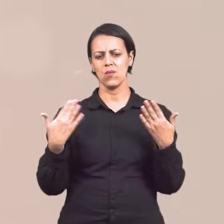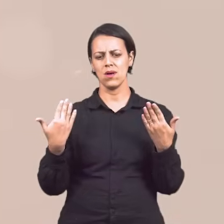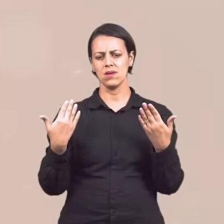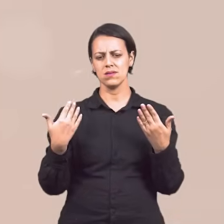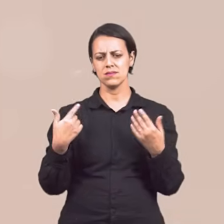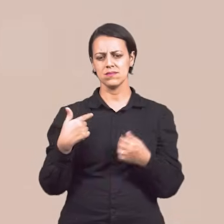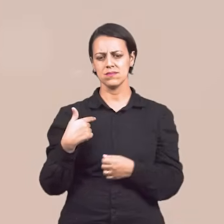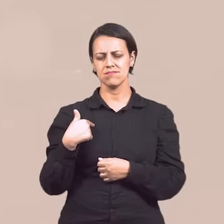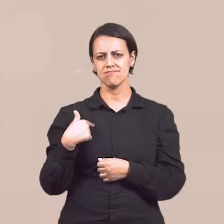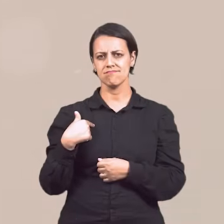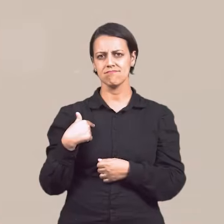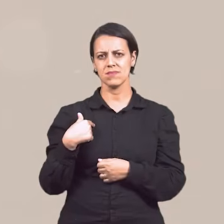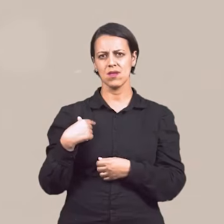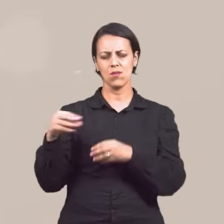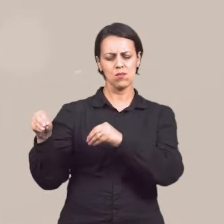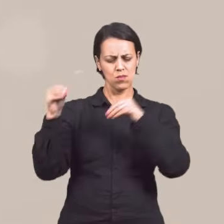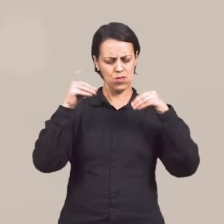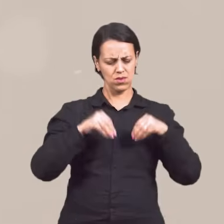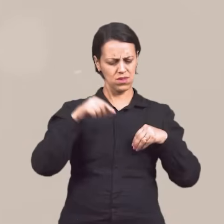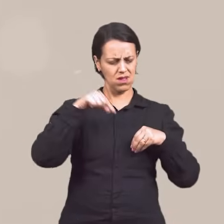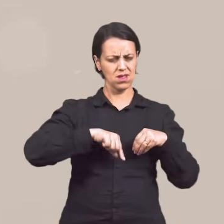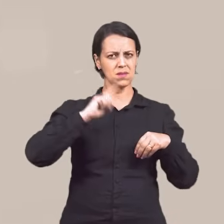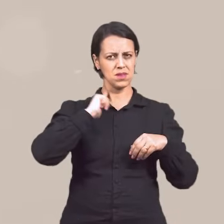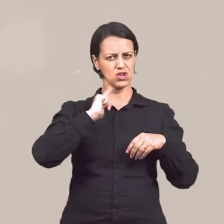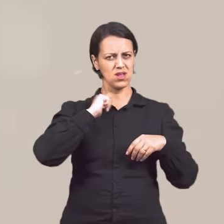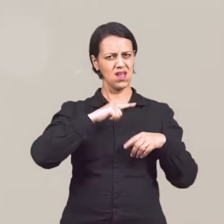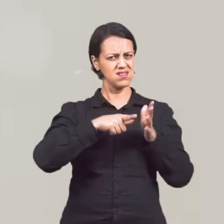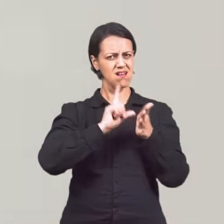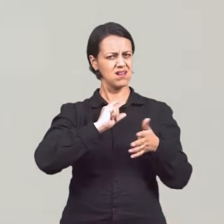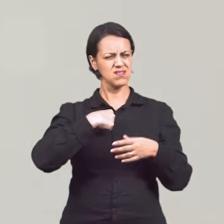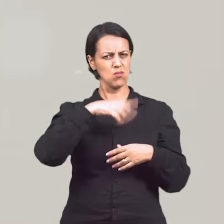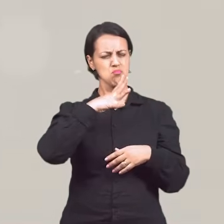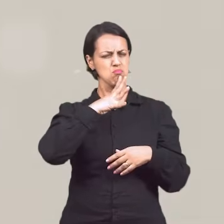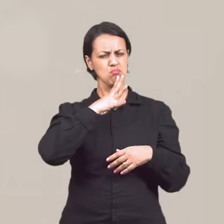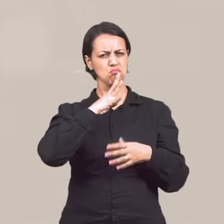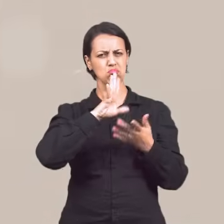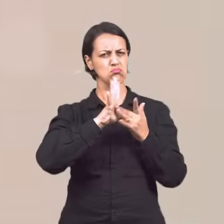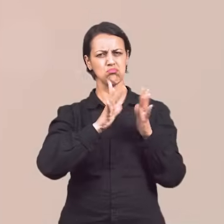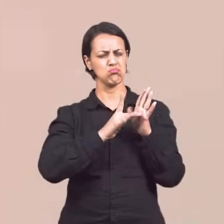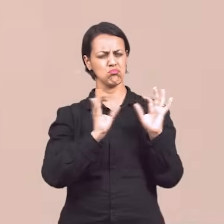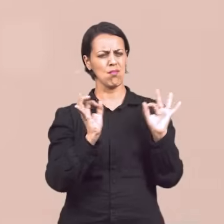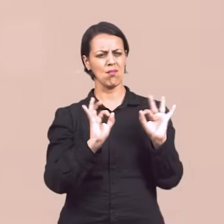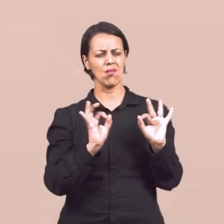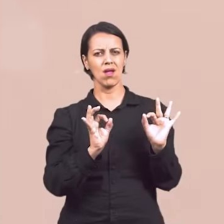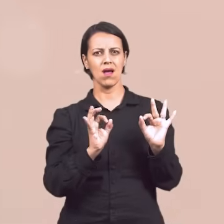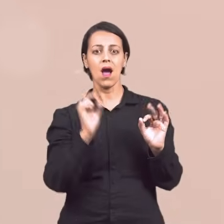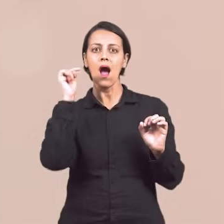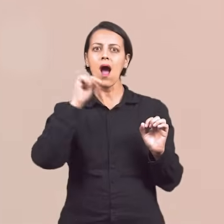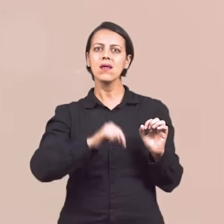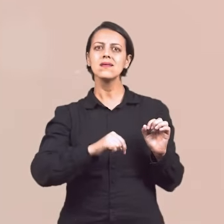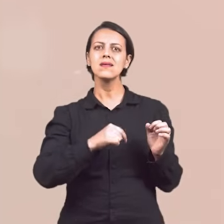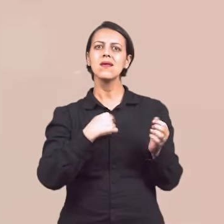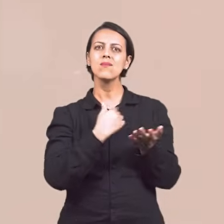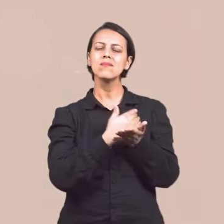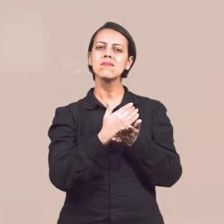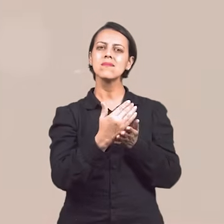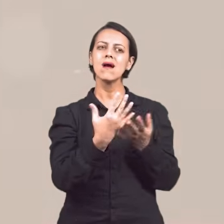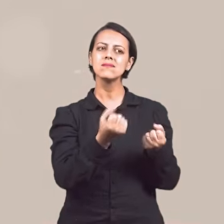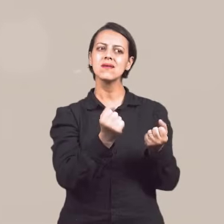com a gente. Eu, quando eu vim para Três Pontas, eu não conhecia